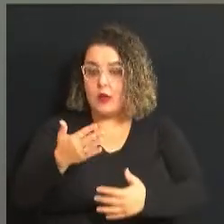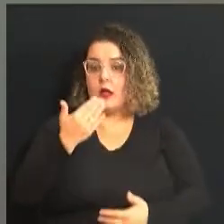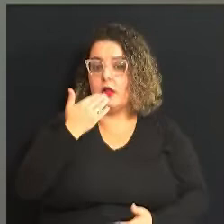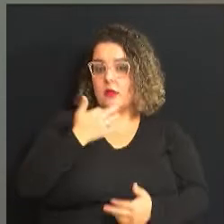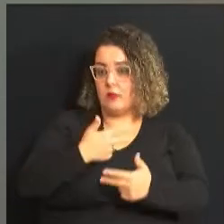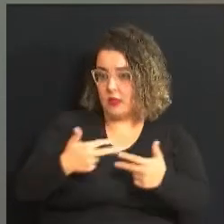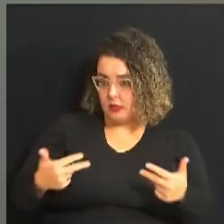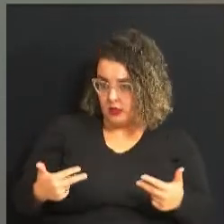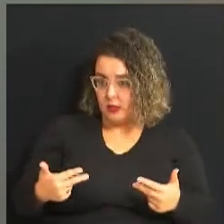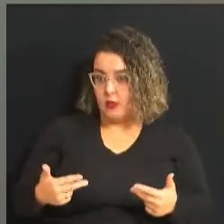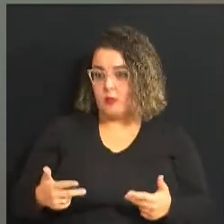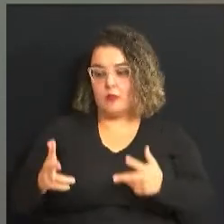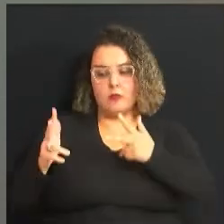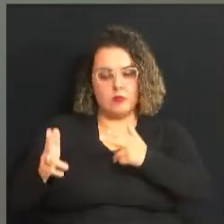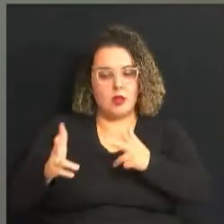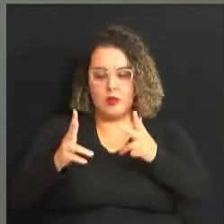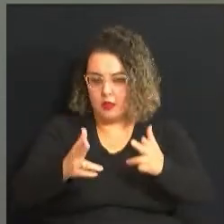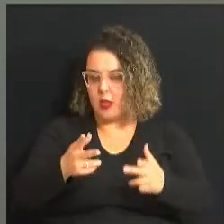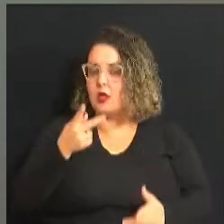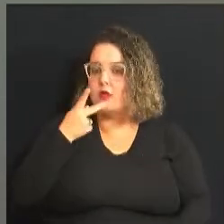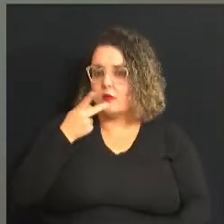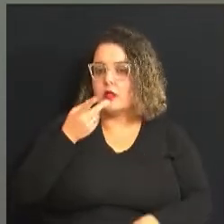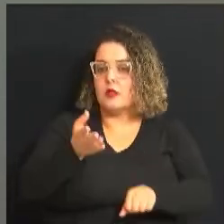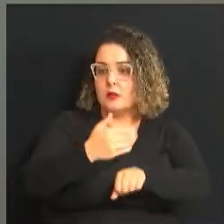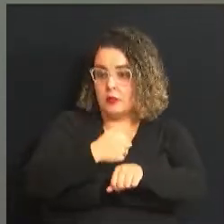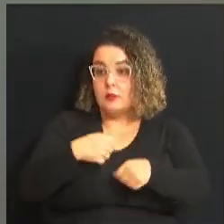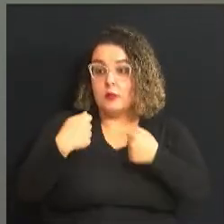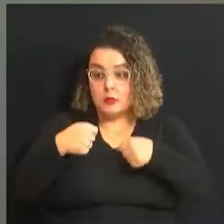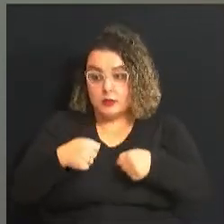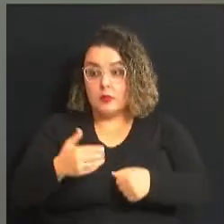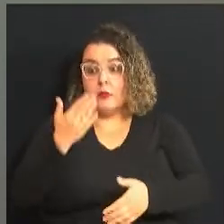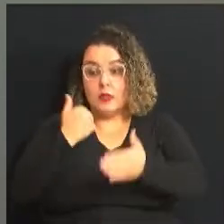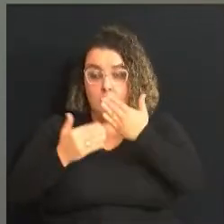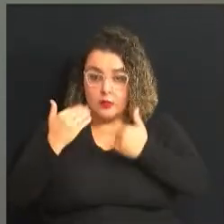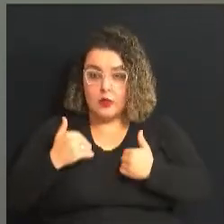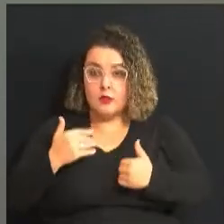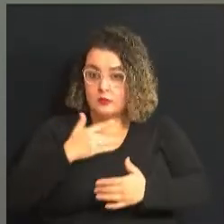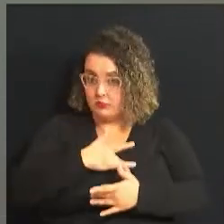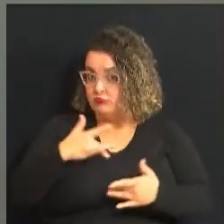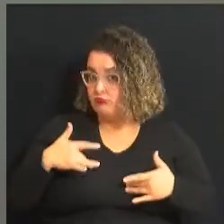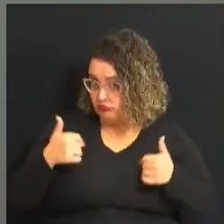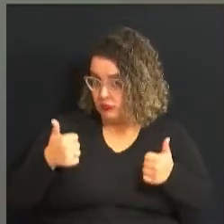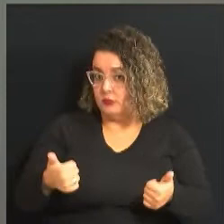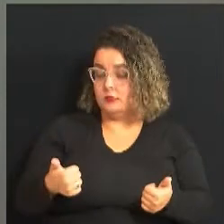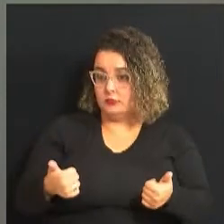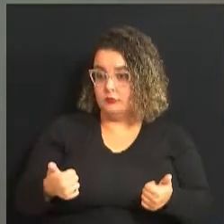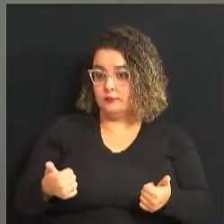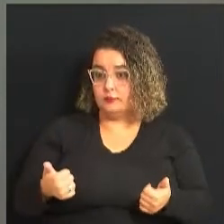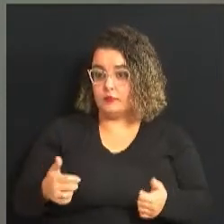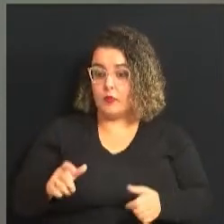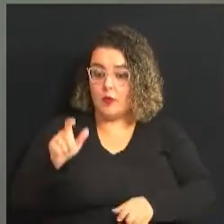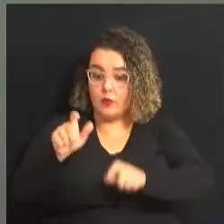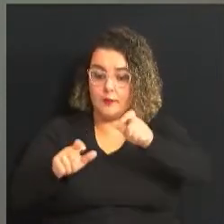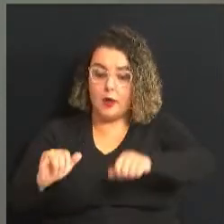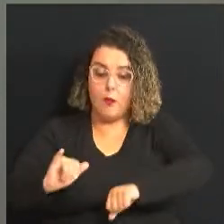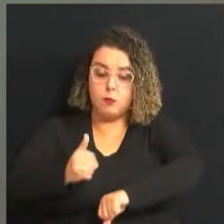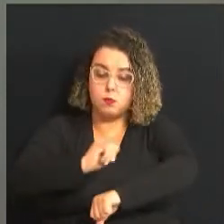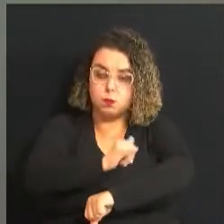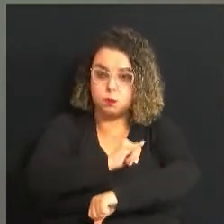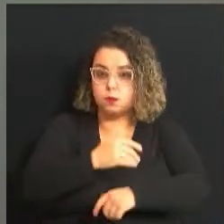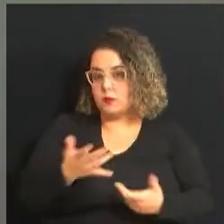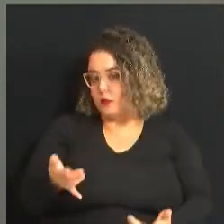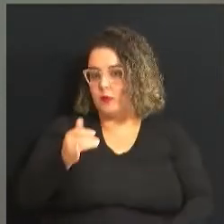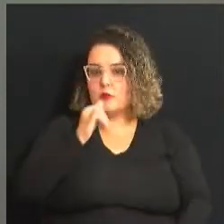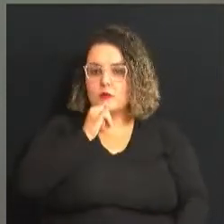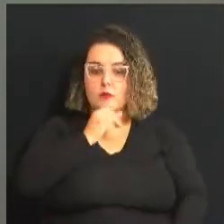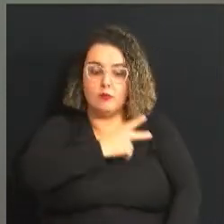mesmos motivos que eu falei que precisava ter uma alimentação saudável, né? Então, a pessoa obesa, ela tem mais chance, por exemplo, de ter uma